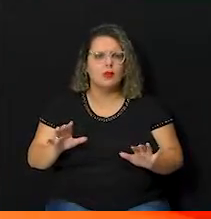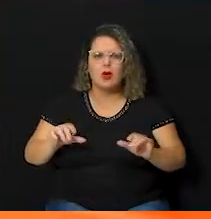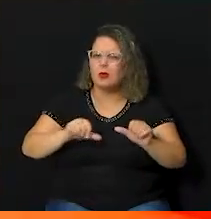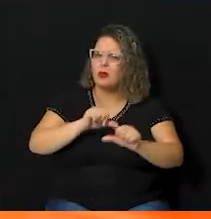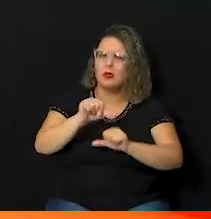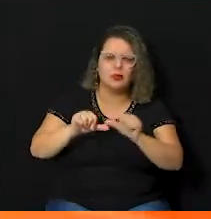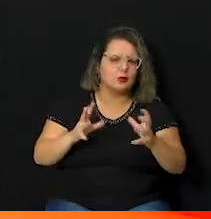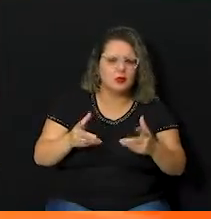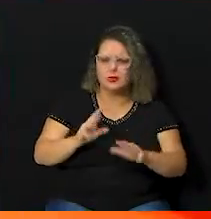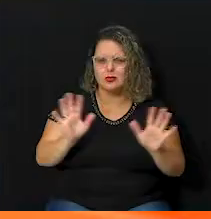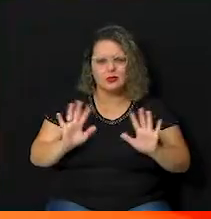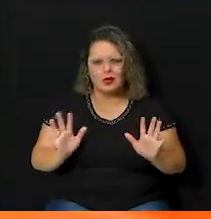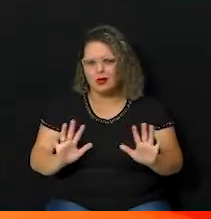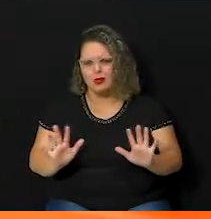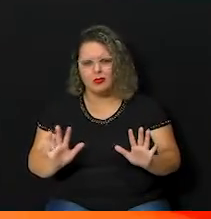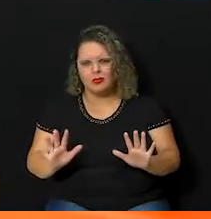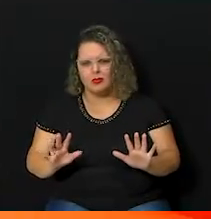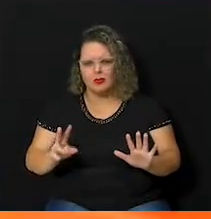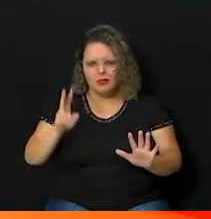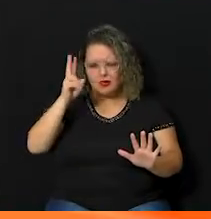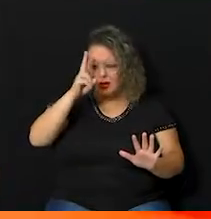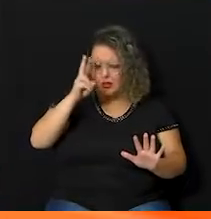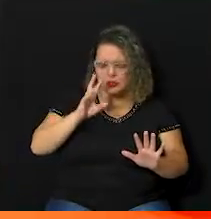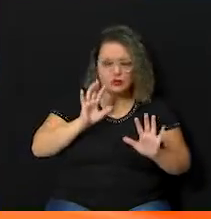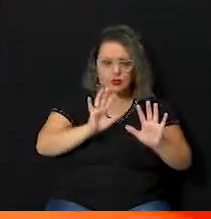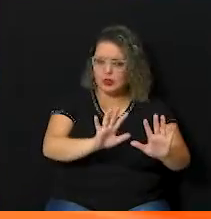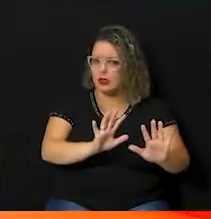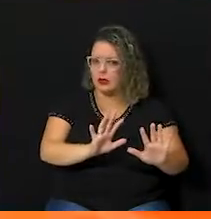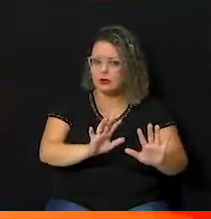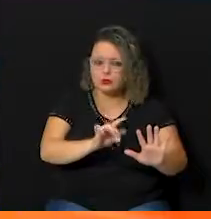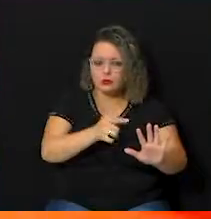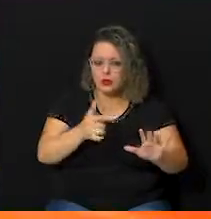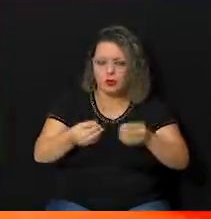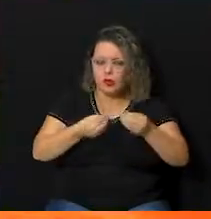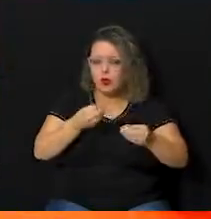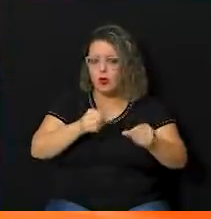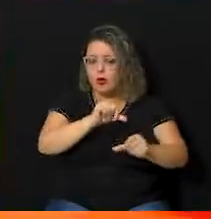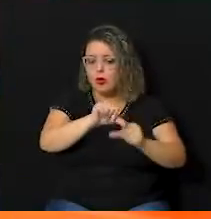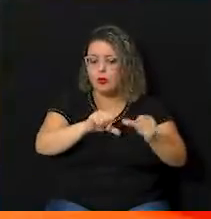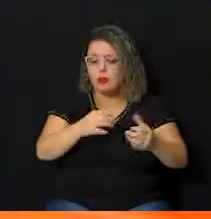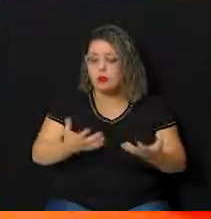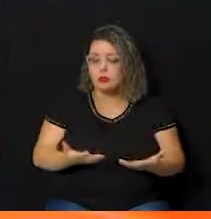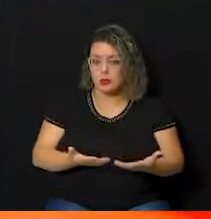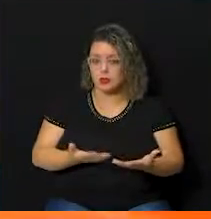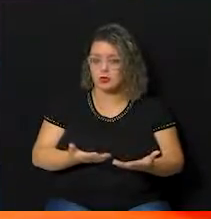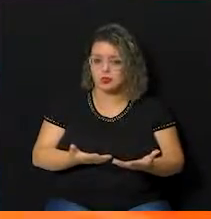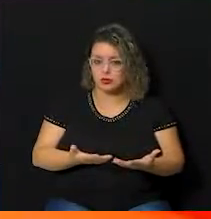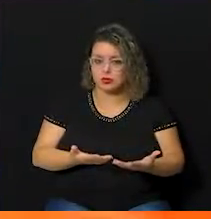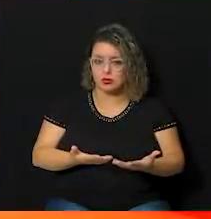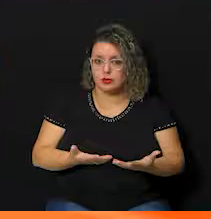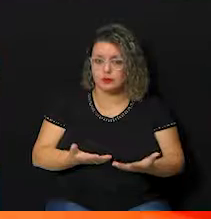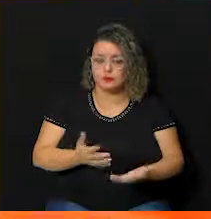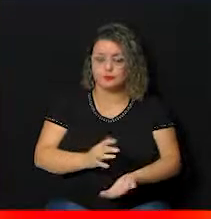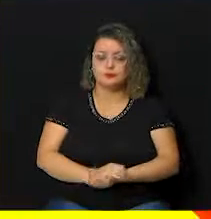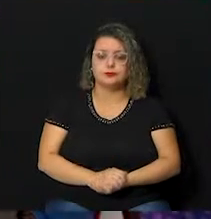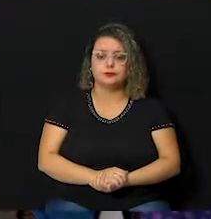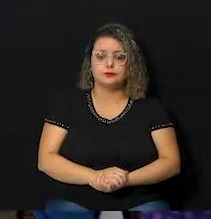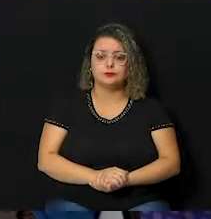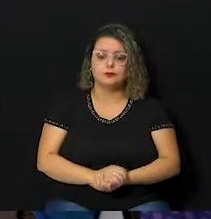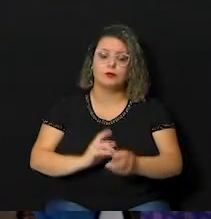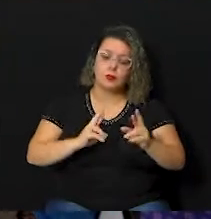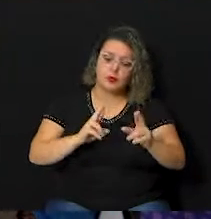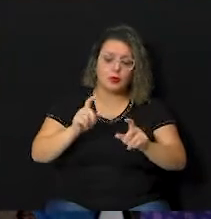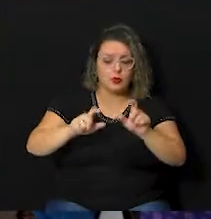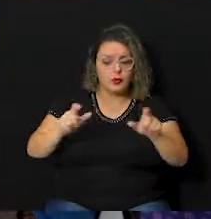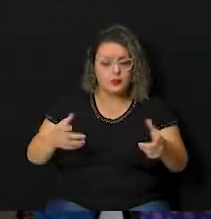mudar eu não vou mudar. A história está lá, eu não pretendo mexer nela, até porque eu divulguei ela como uma republicação. Eu espero